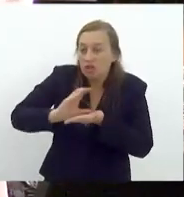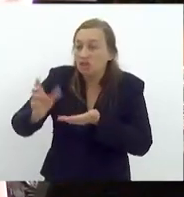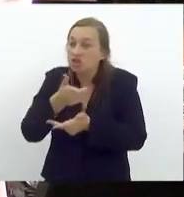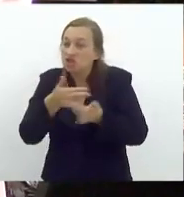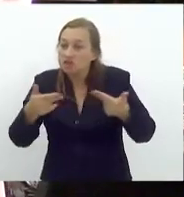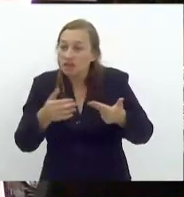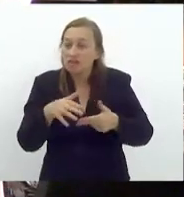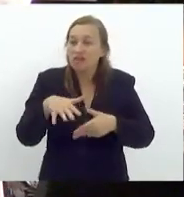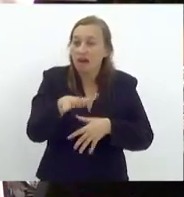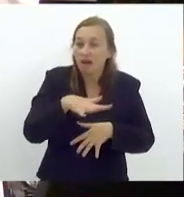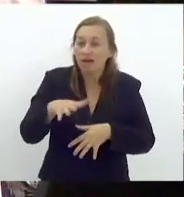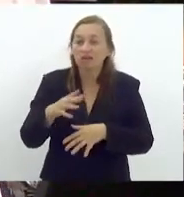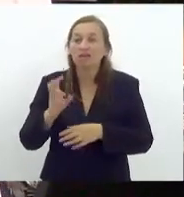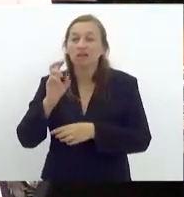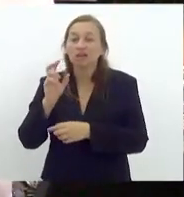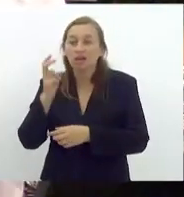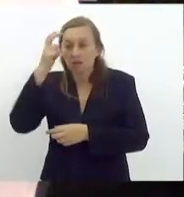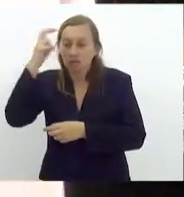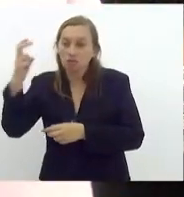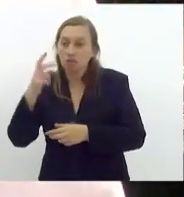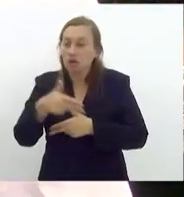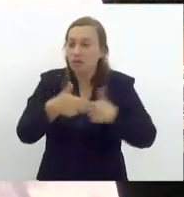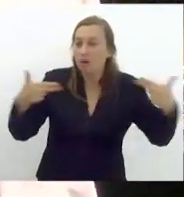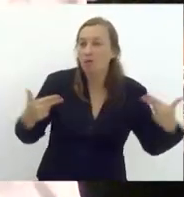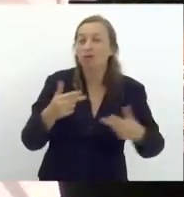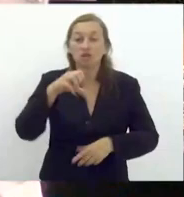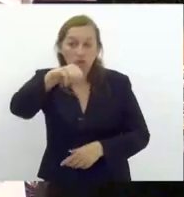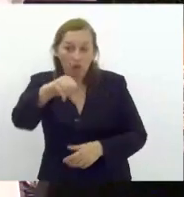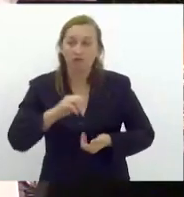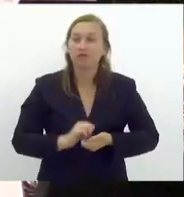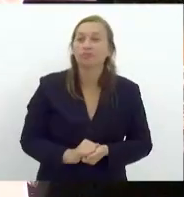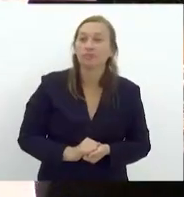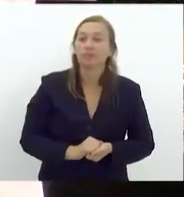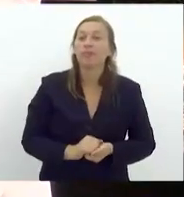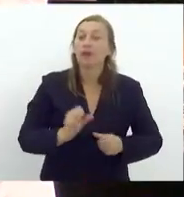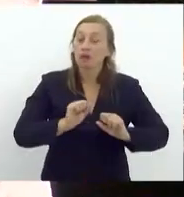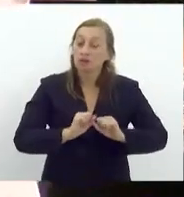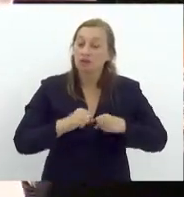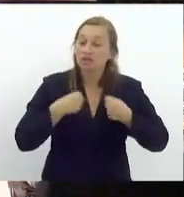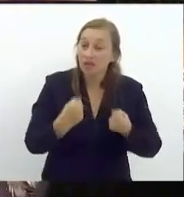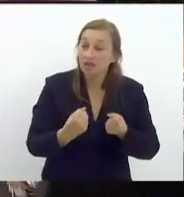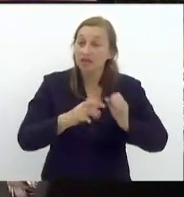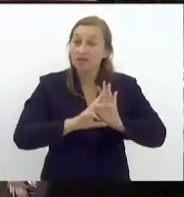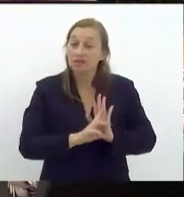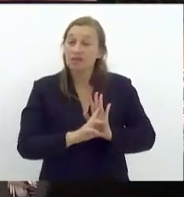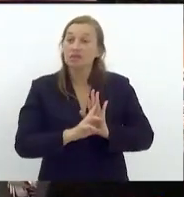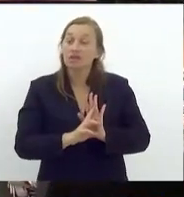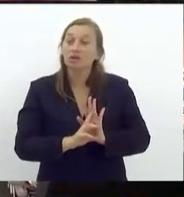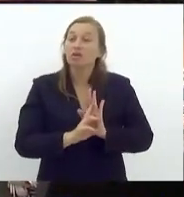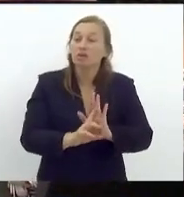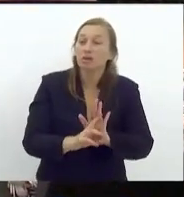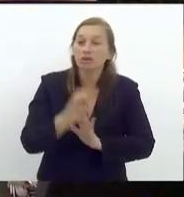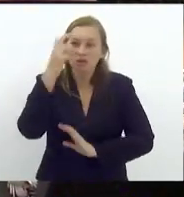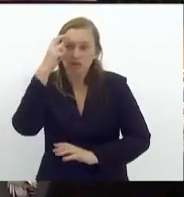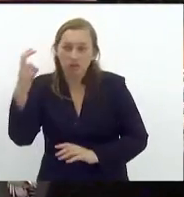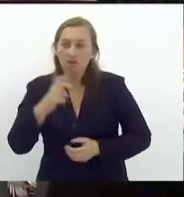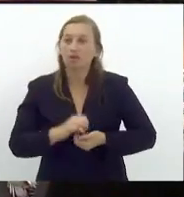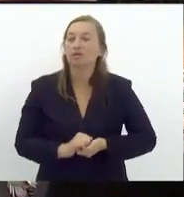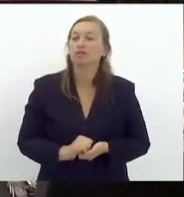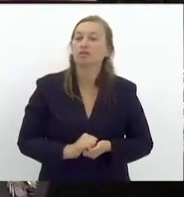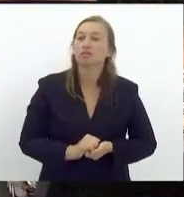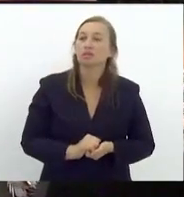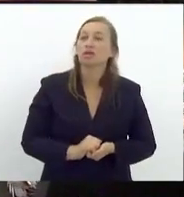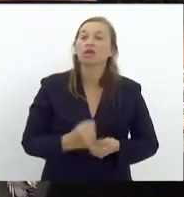Vertentes da cultura hip hop nove os parlamentares membros efetivos da frente parlamentares em defesa da cultura hip hop